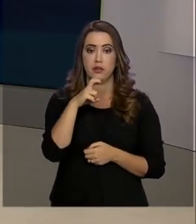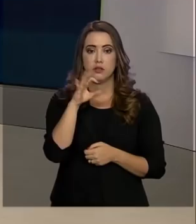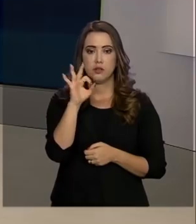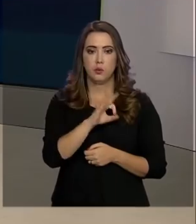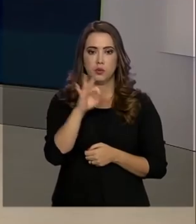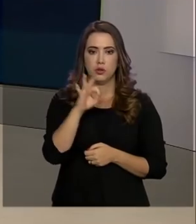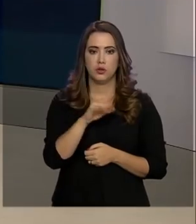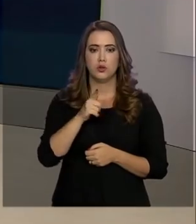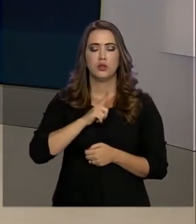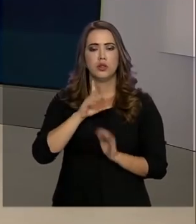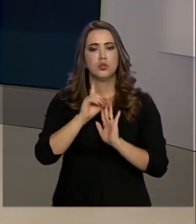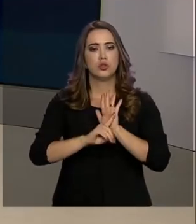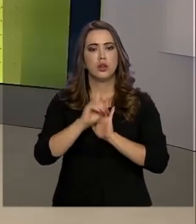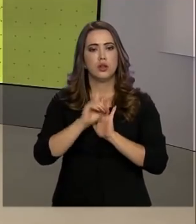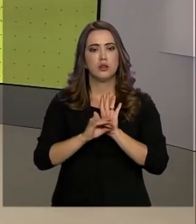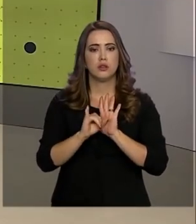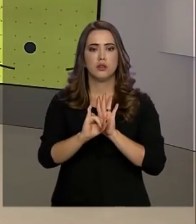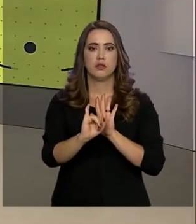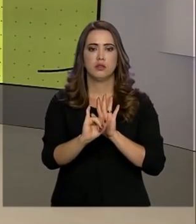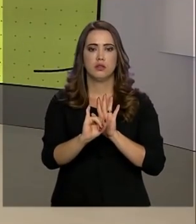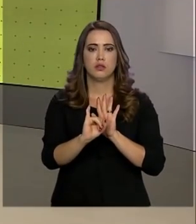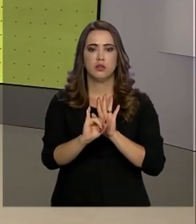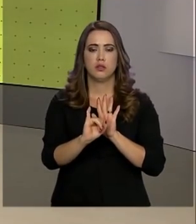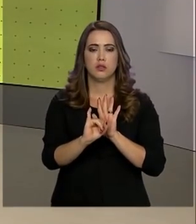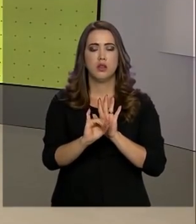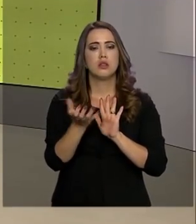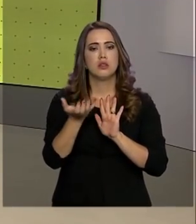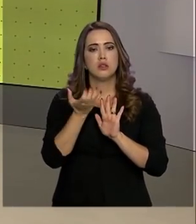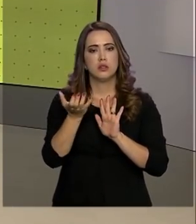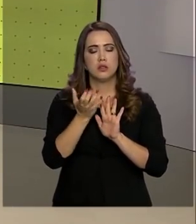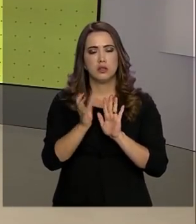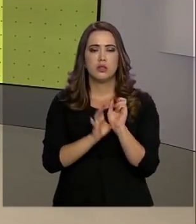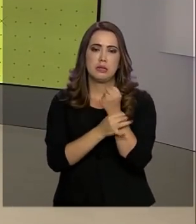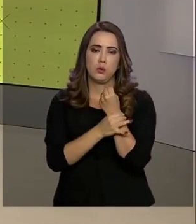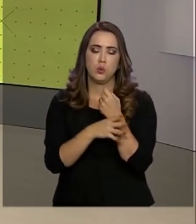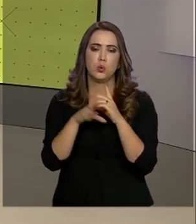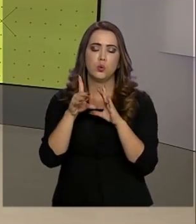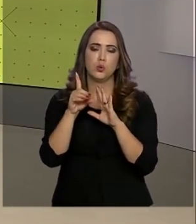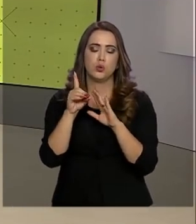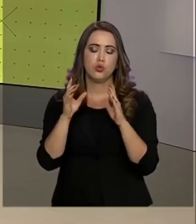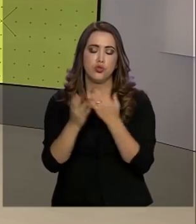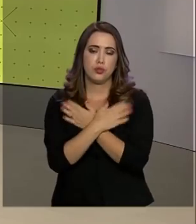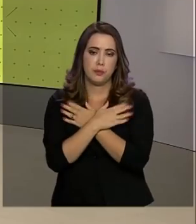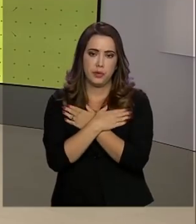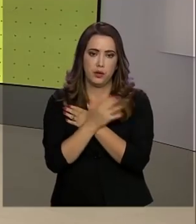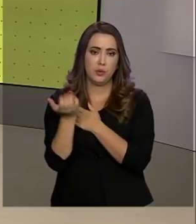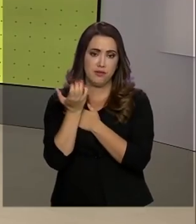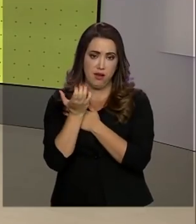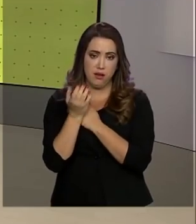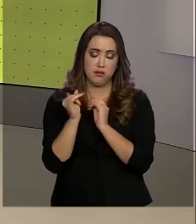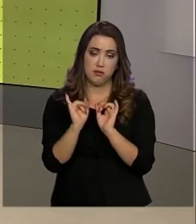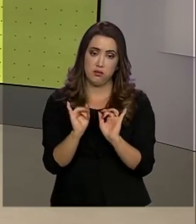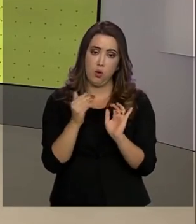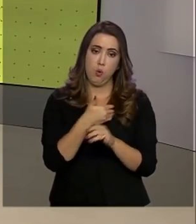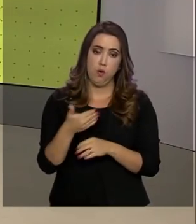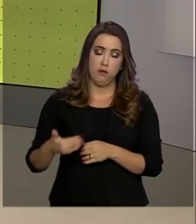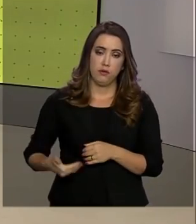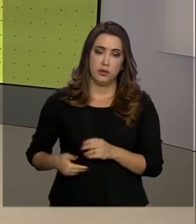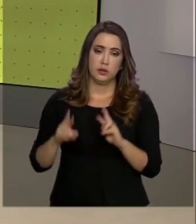do que teriam direito a receber caso requeressem o seguro-desemprego. Com essa ação, o governo espera